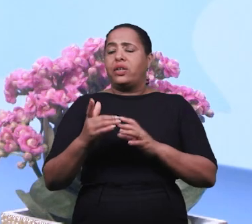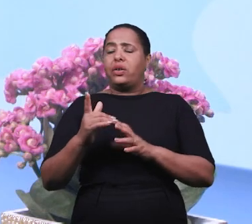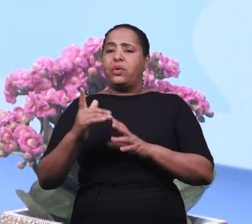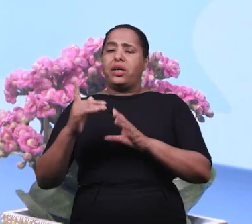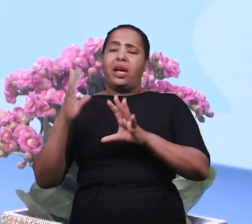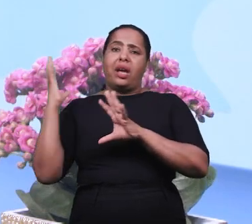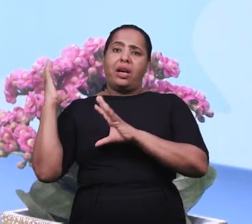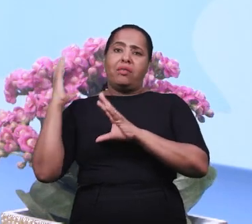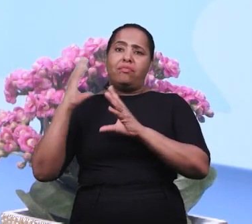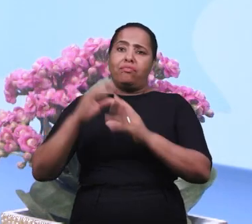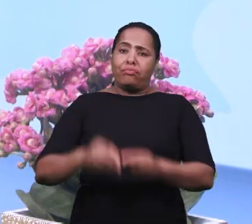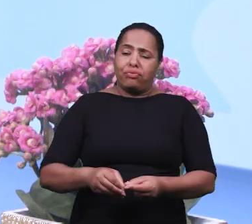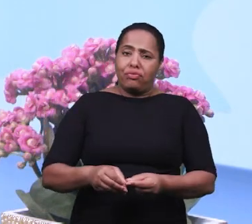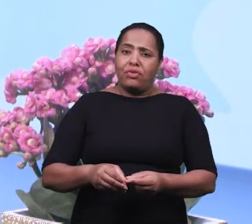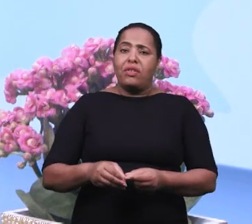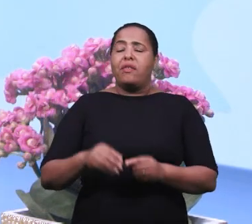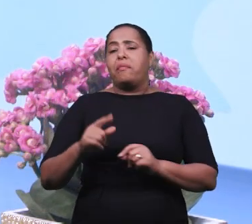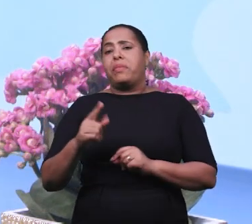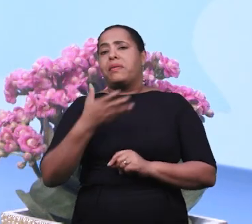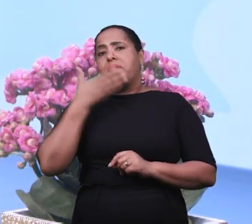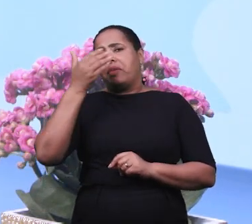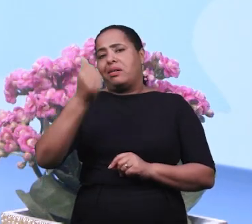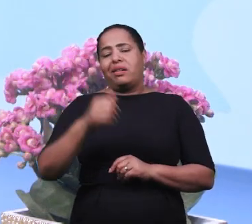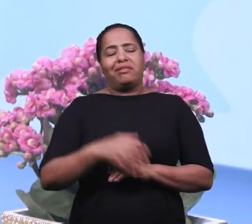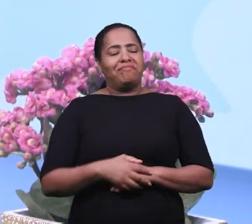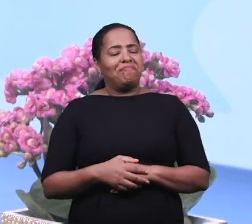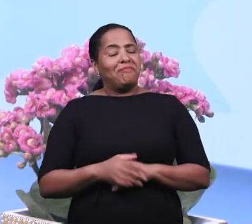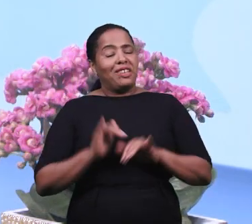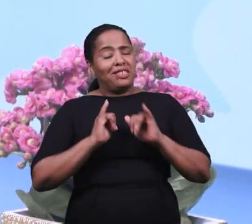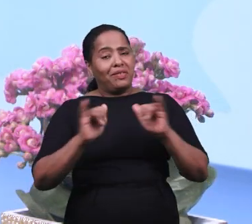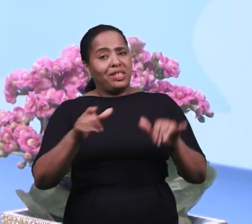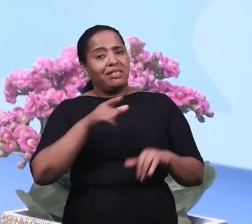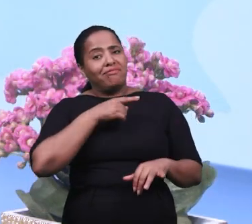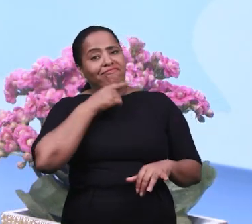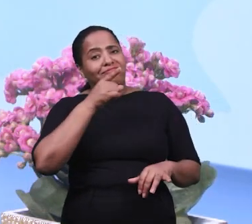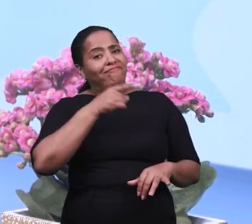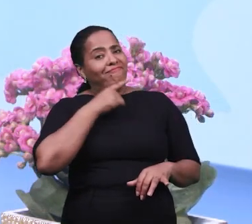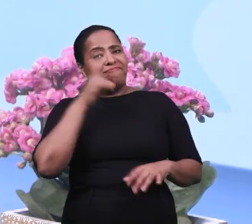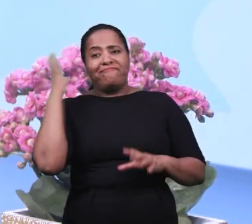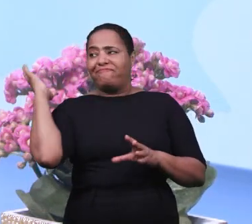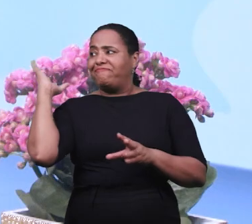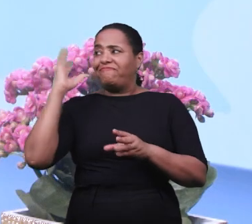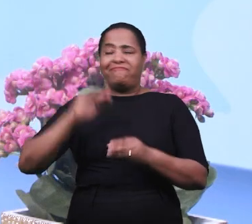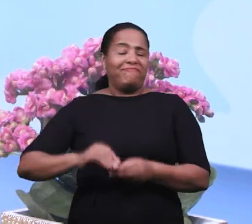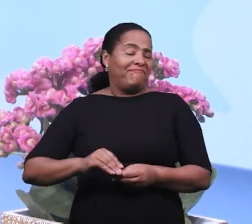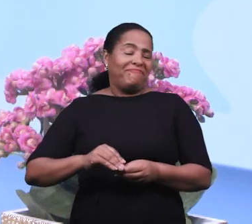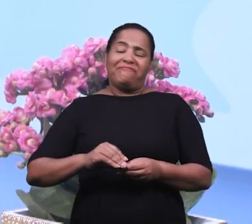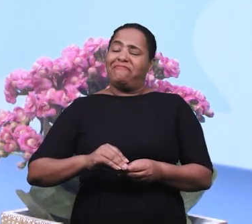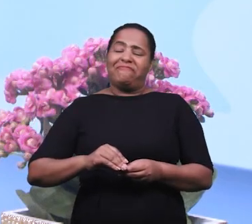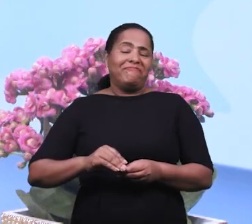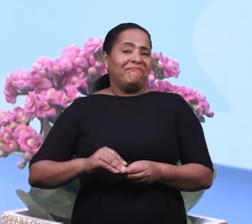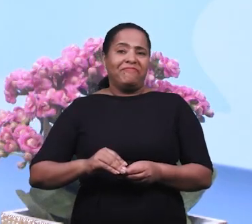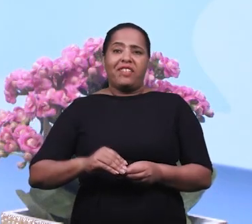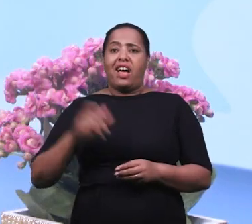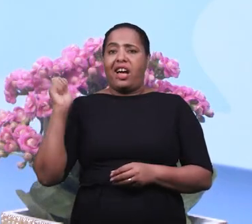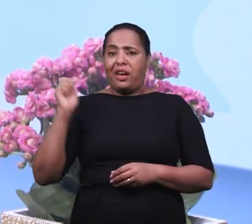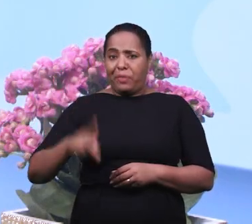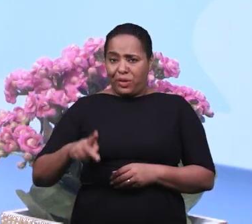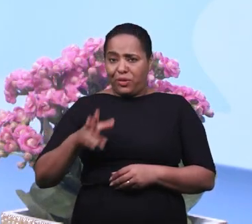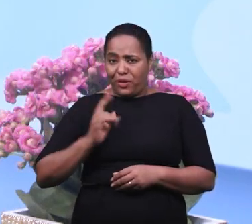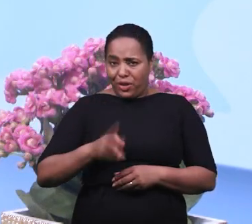para melhorar. Então, só avisando que, infelizmente, não é possível a revisão. Aposentou e